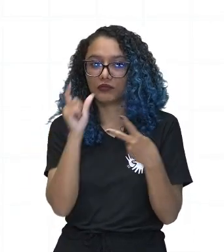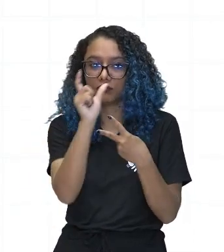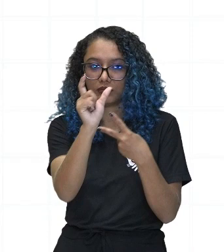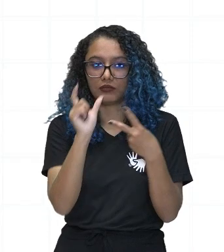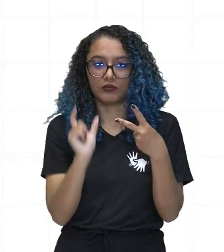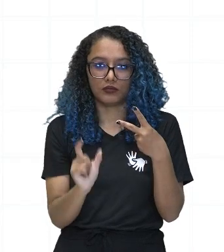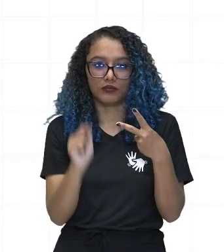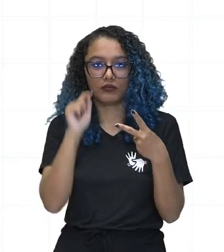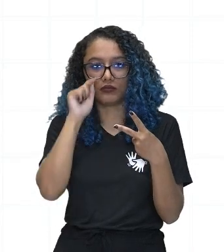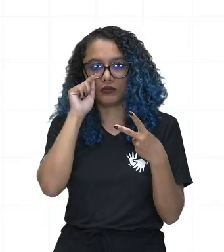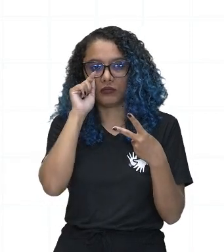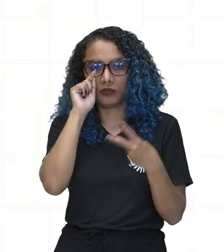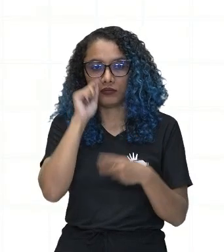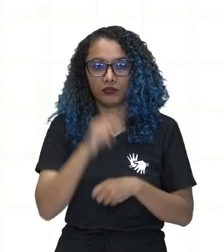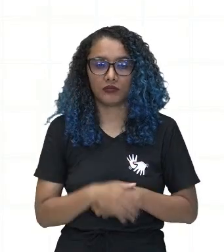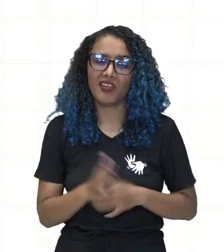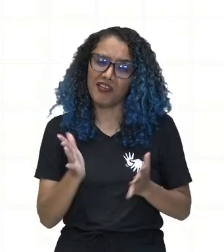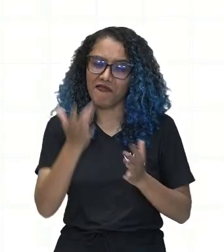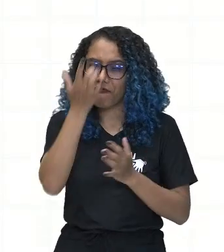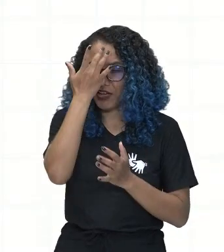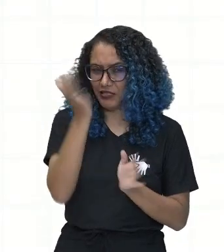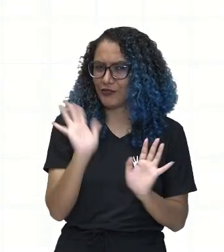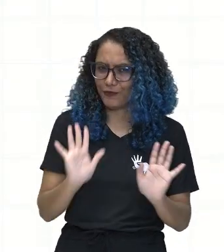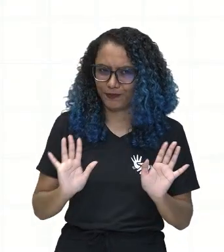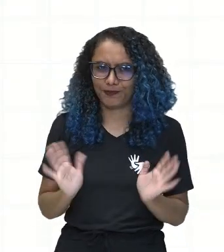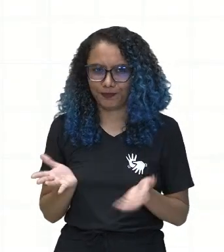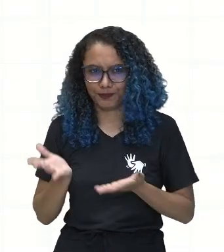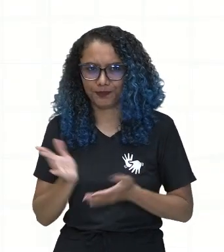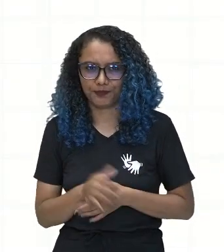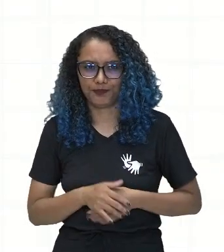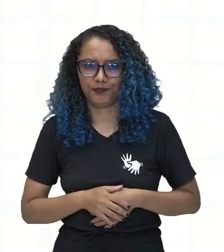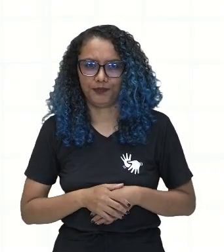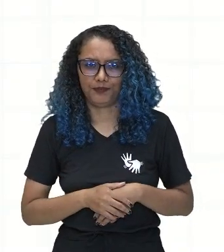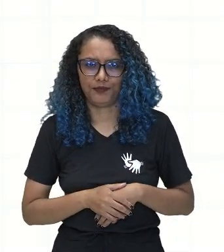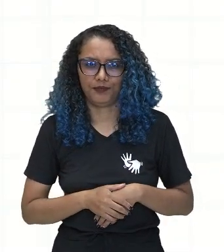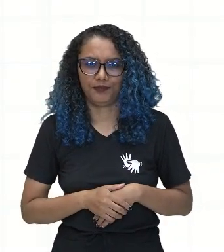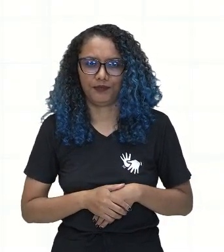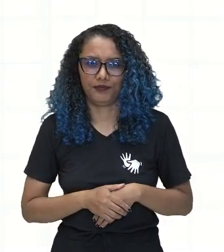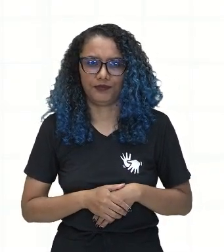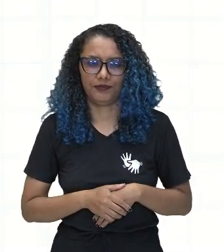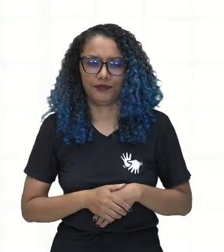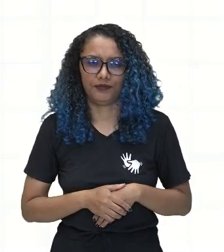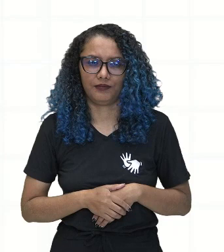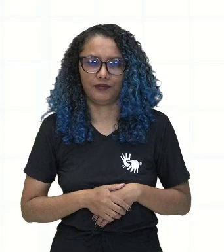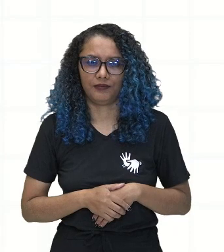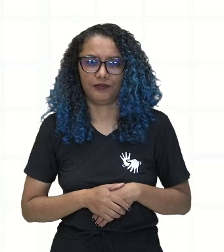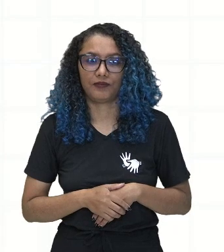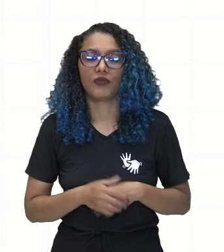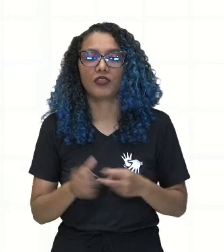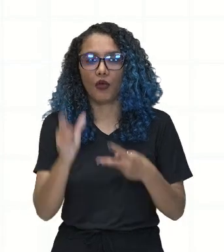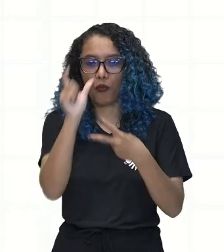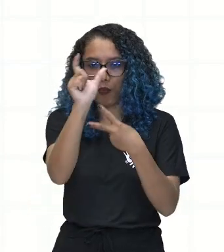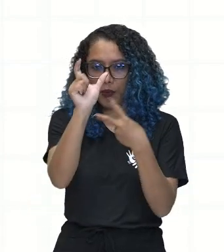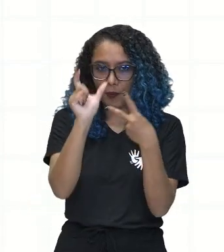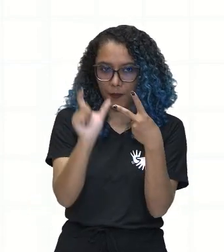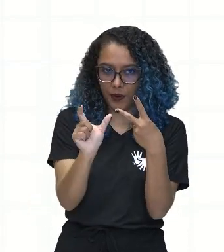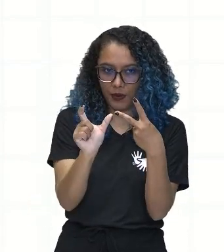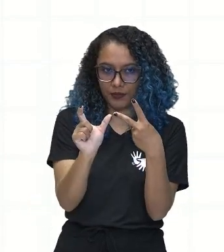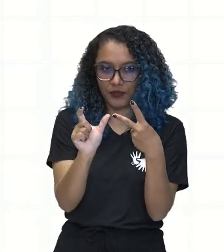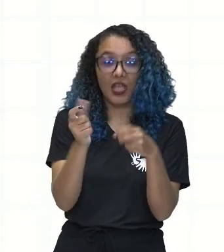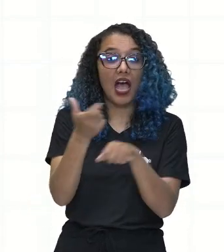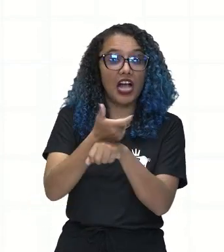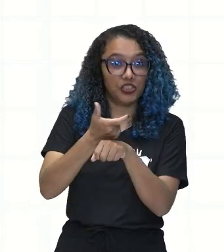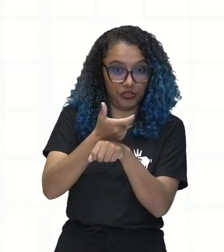Vamos lá? Essa é facinho, vamos lá. Aqui, ó. Então, os adjetivos kit e